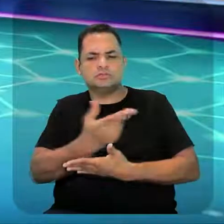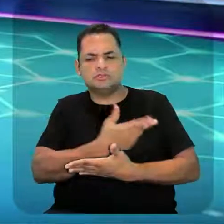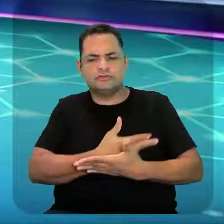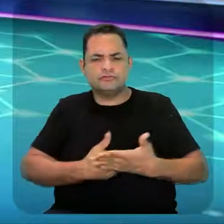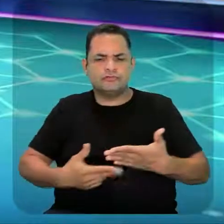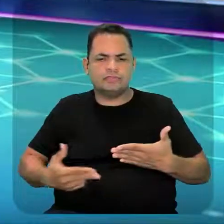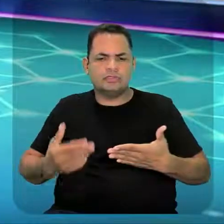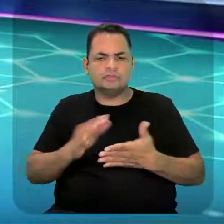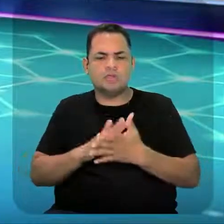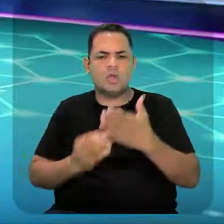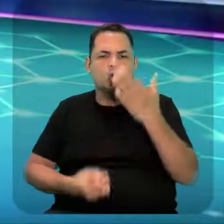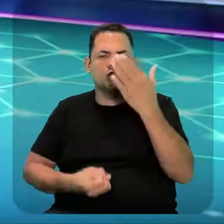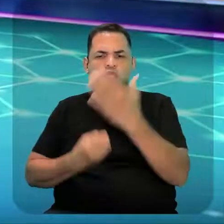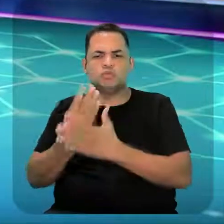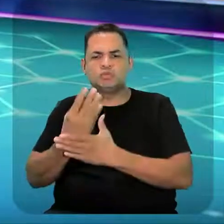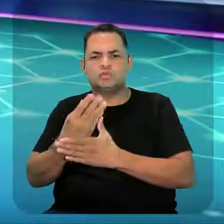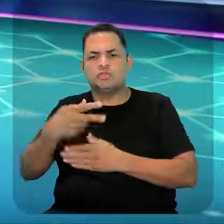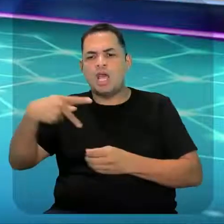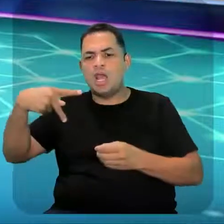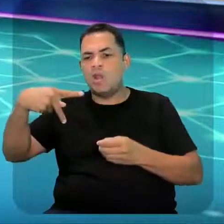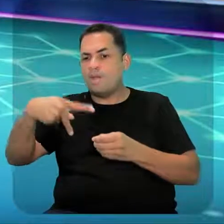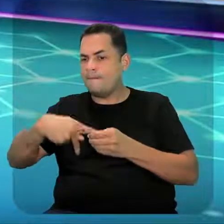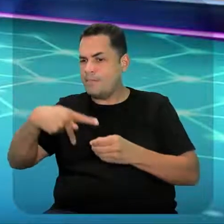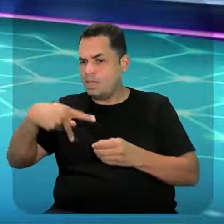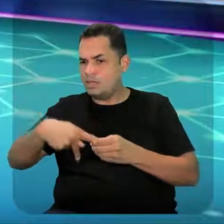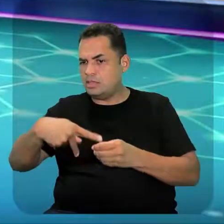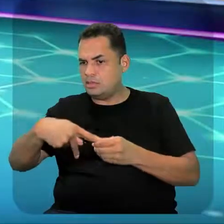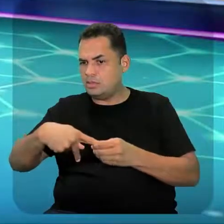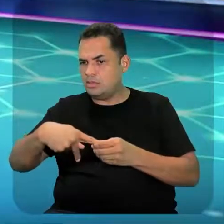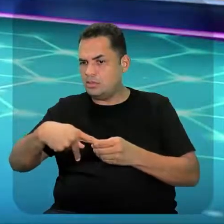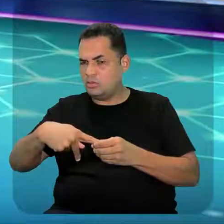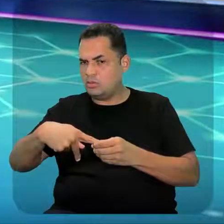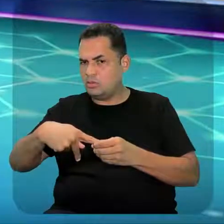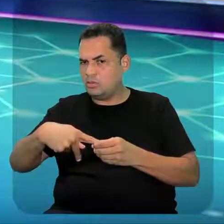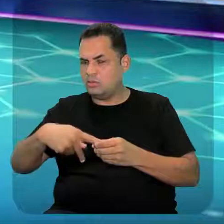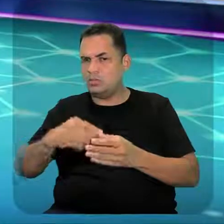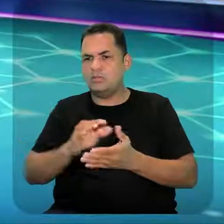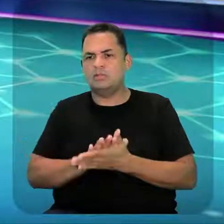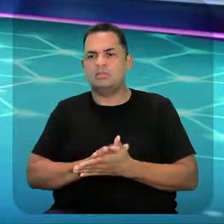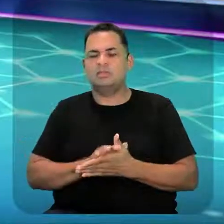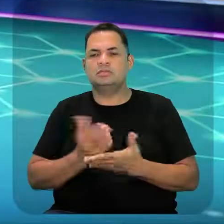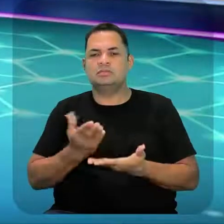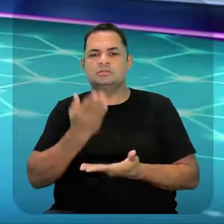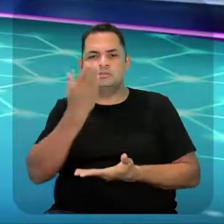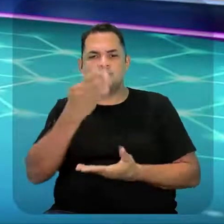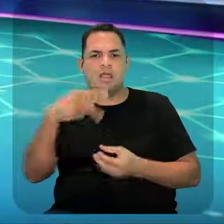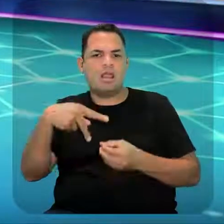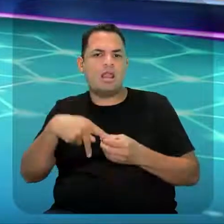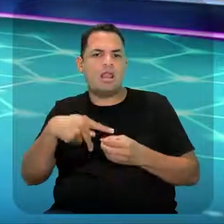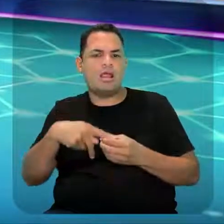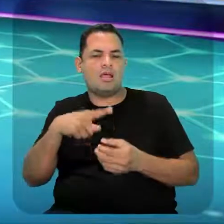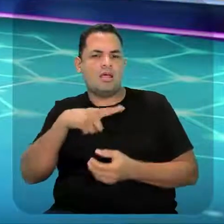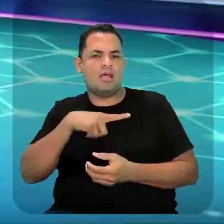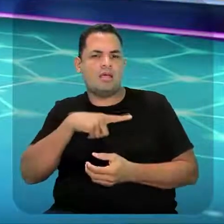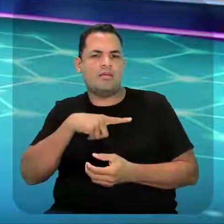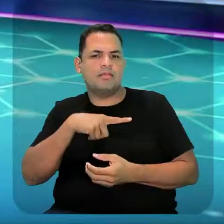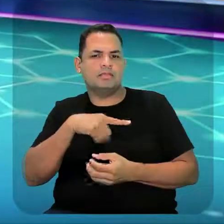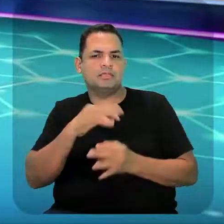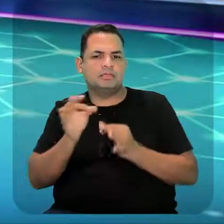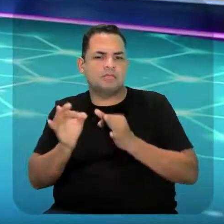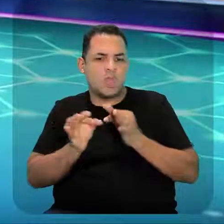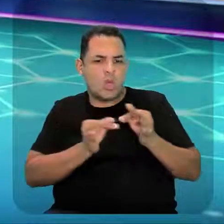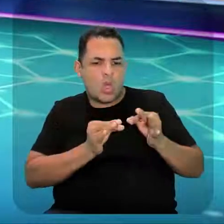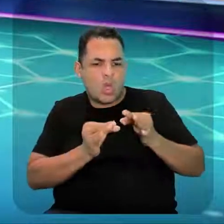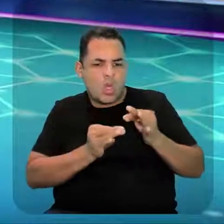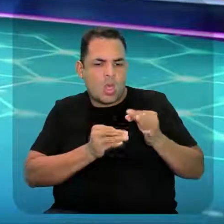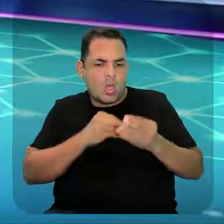originados da destilação do petróleo, destilação fracionada. Porém, esse petróleo, para ter sido